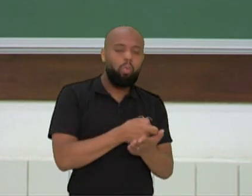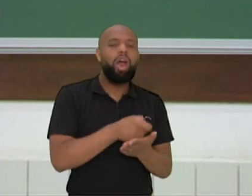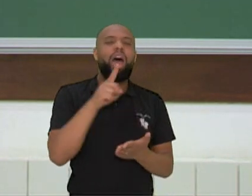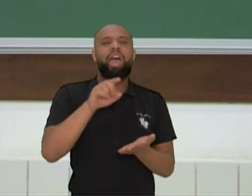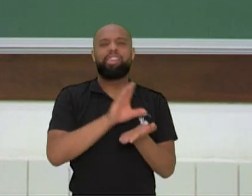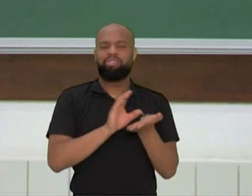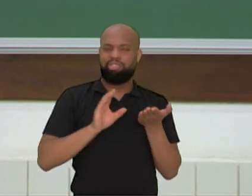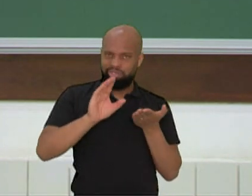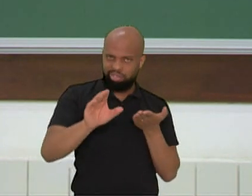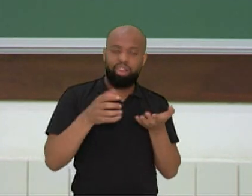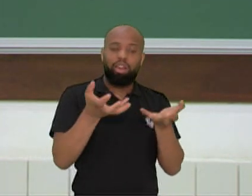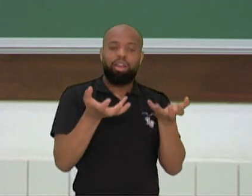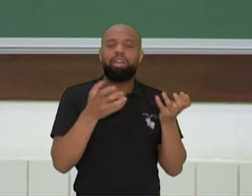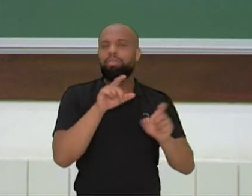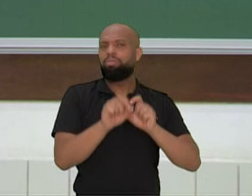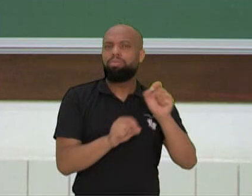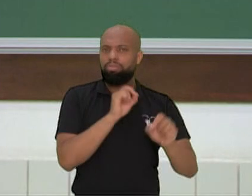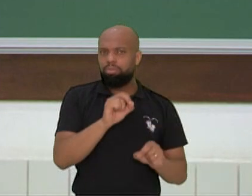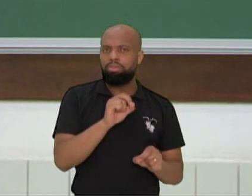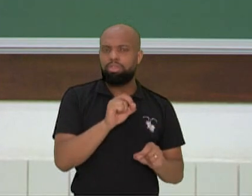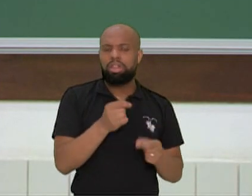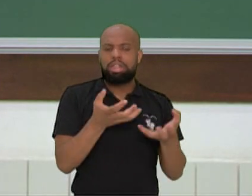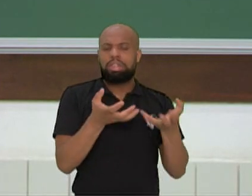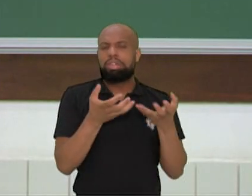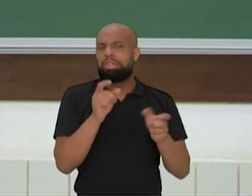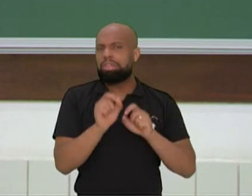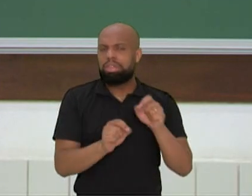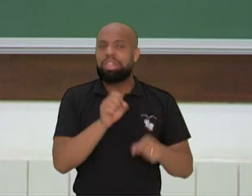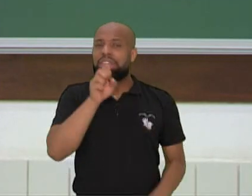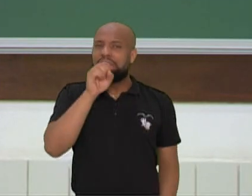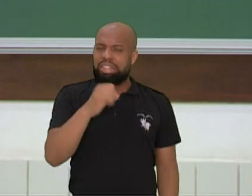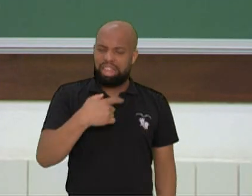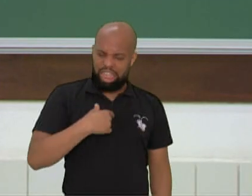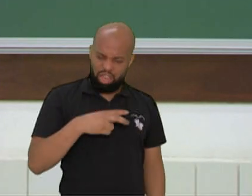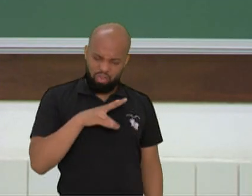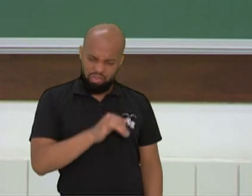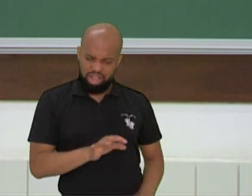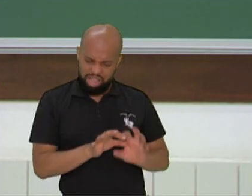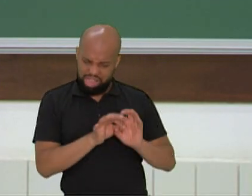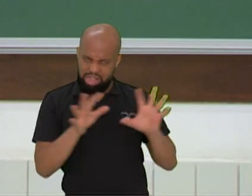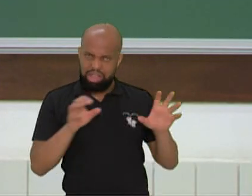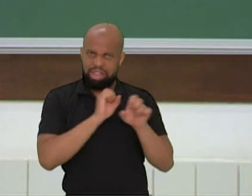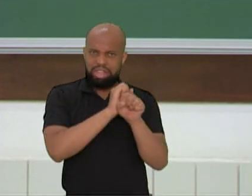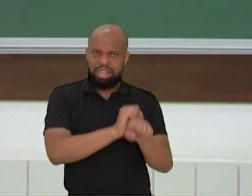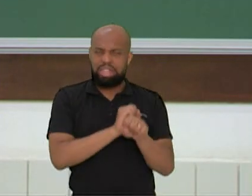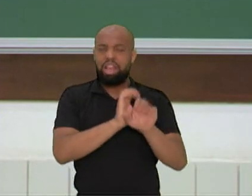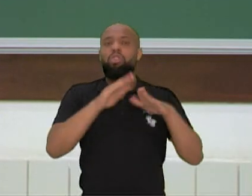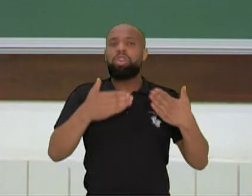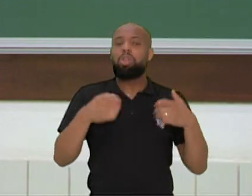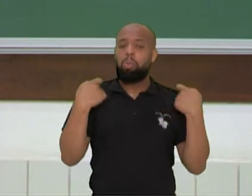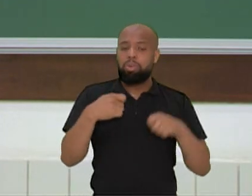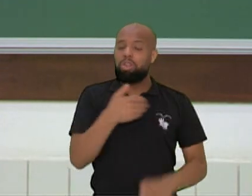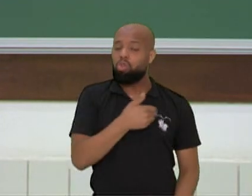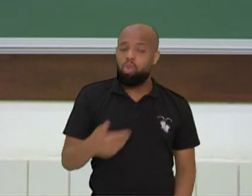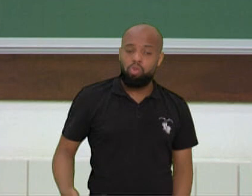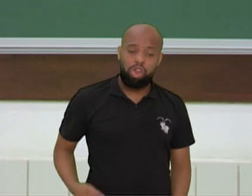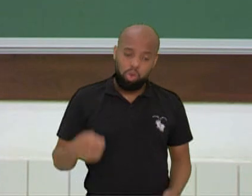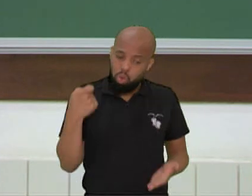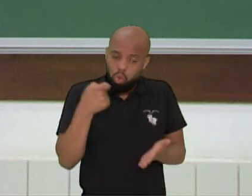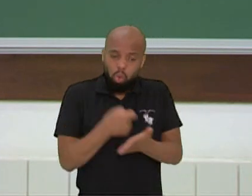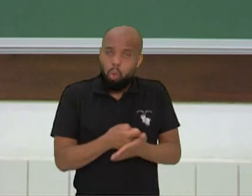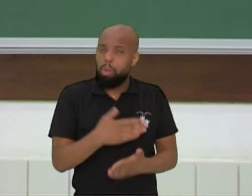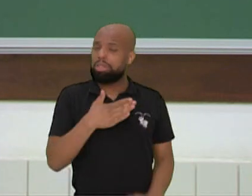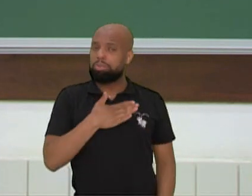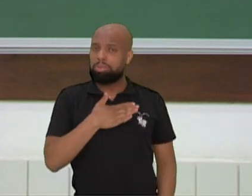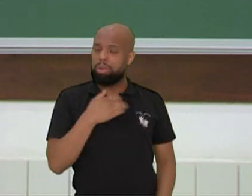investimento. O que eles queriam, esses ricos fazendeiros? Que então, se fosse para libertar os escravos, que o governo comprasse de volta os